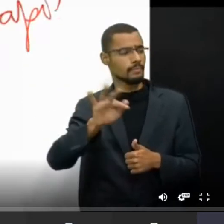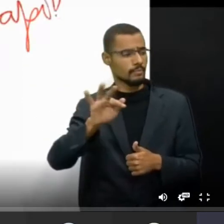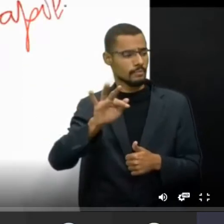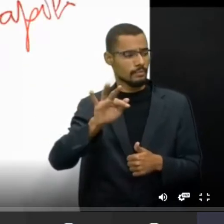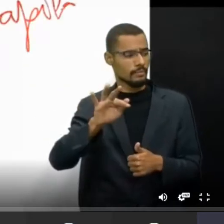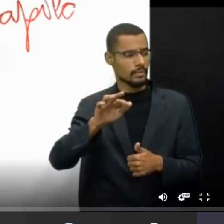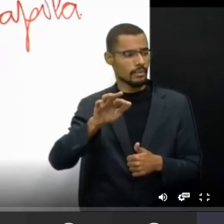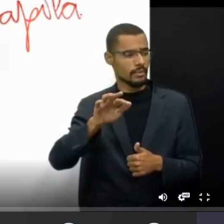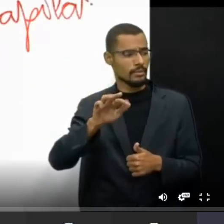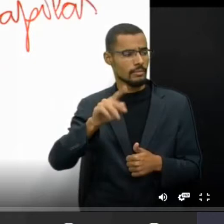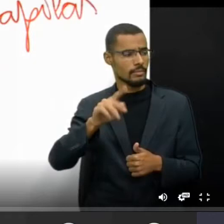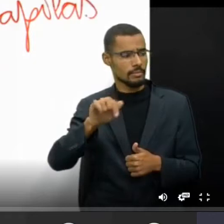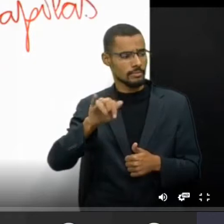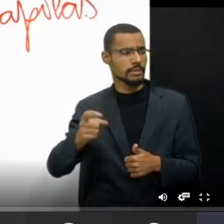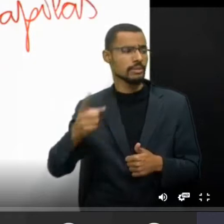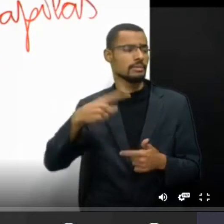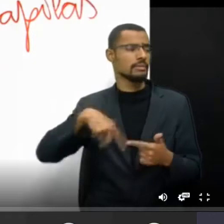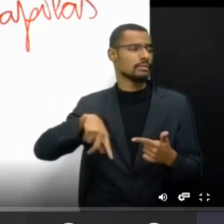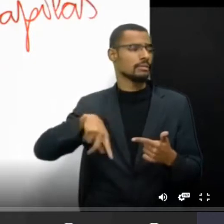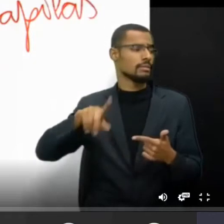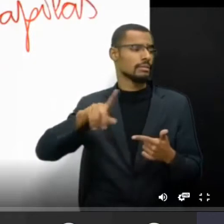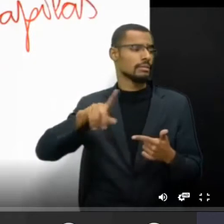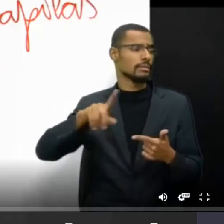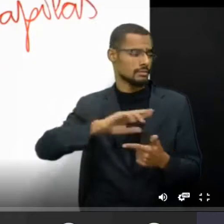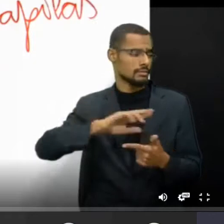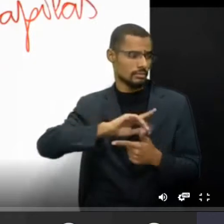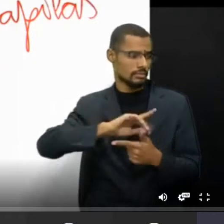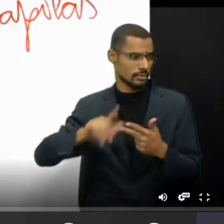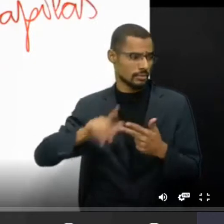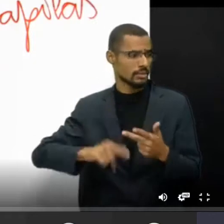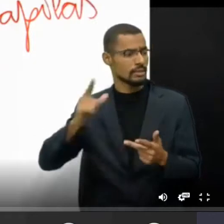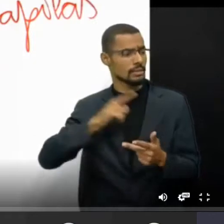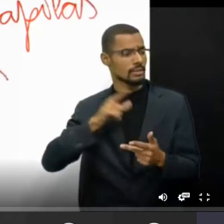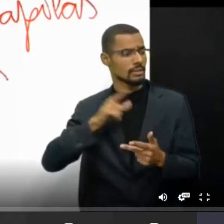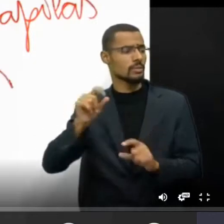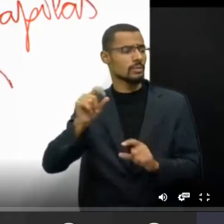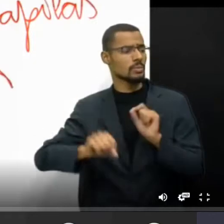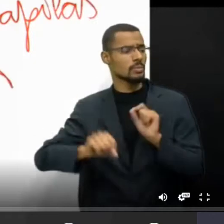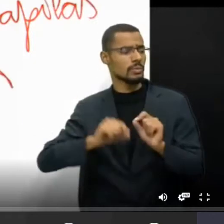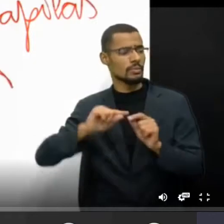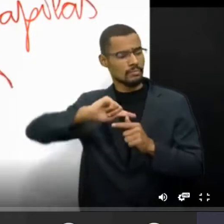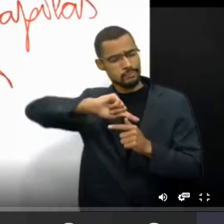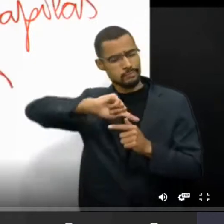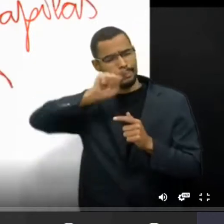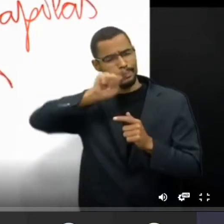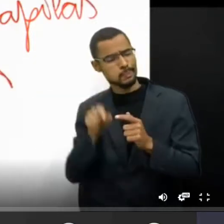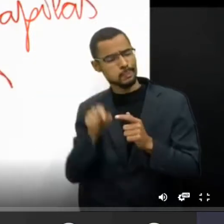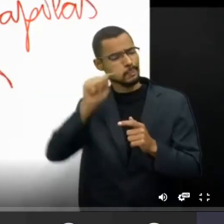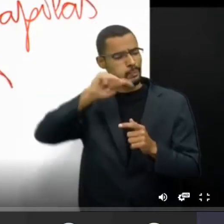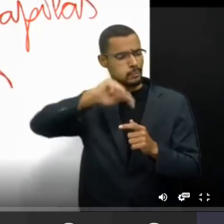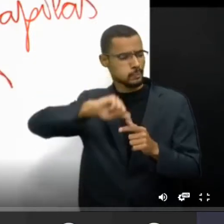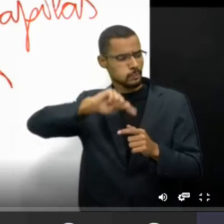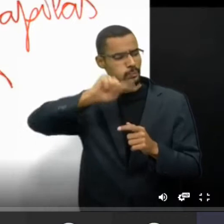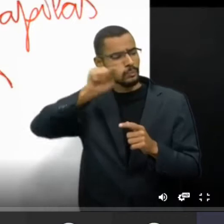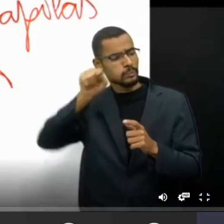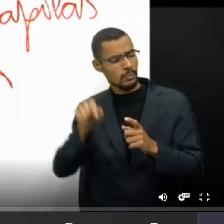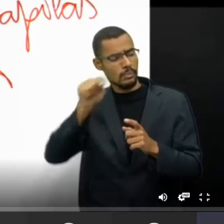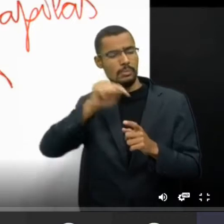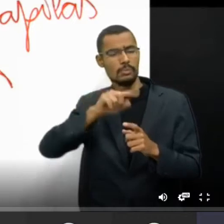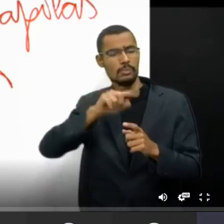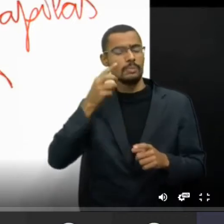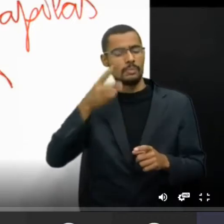filiformes, mas nós temos papilas circunvaladas, onde elas têm, então, uma região abaulada. Então, vocês vão observar